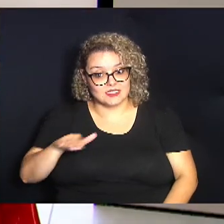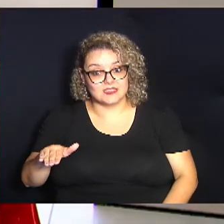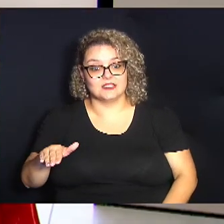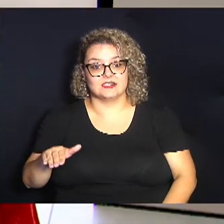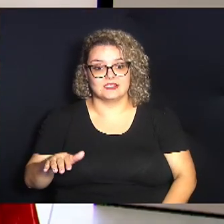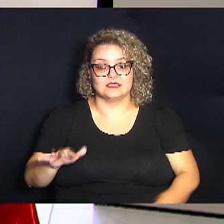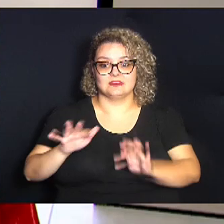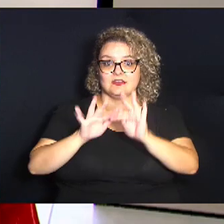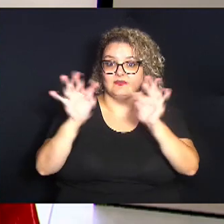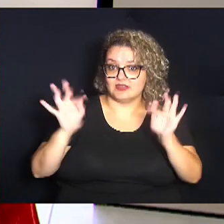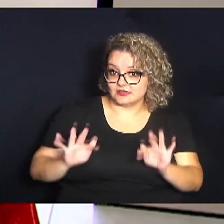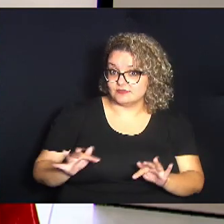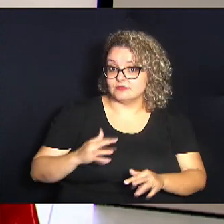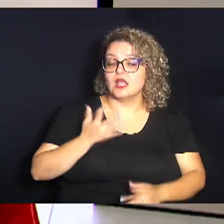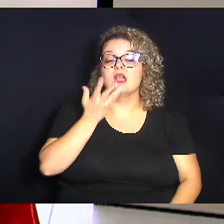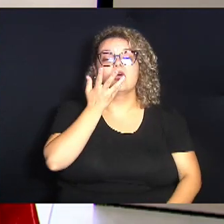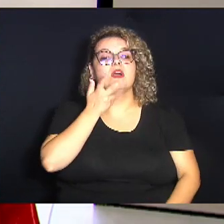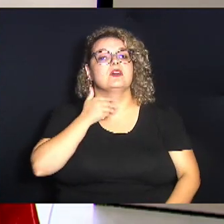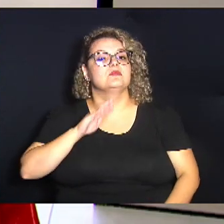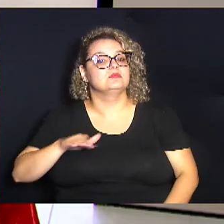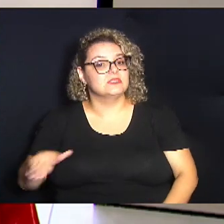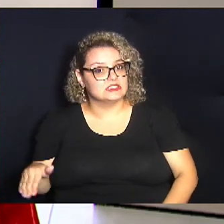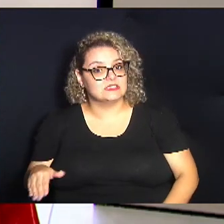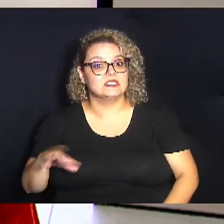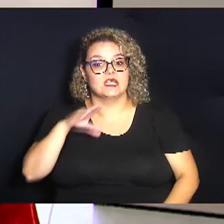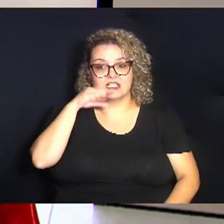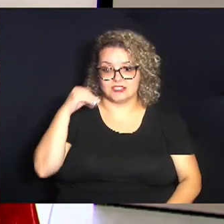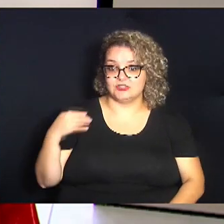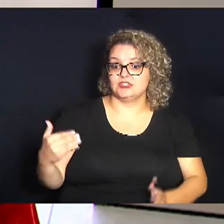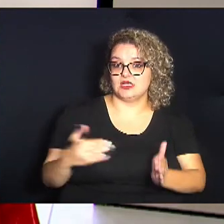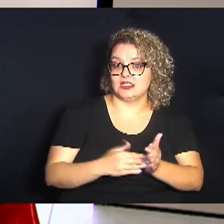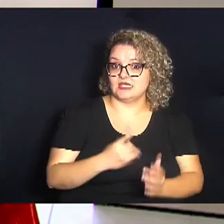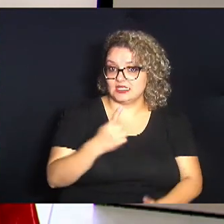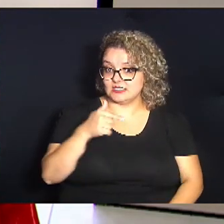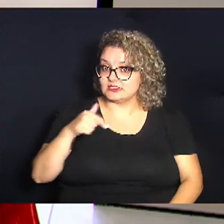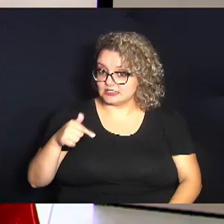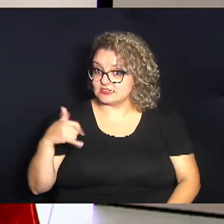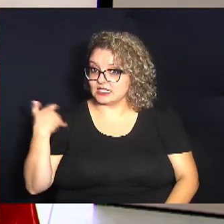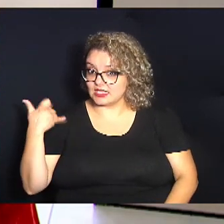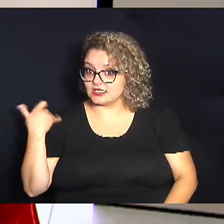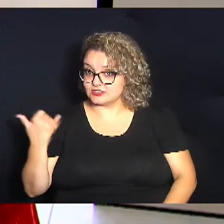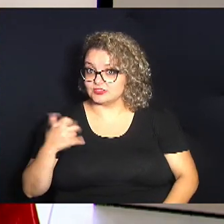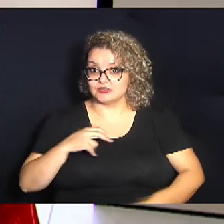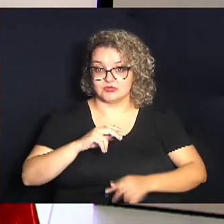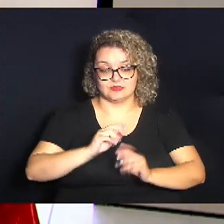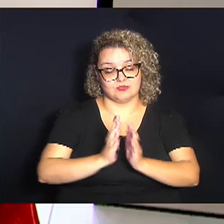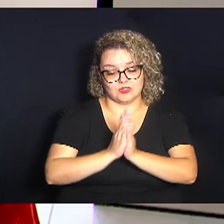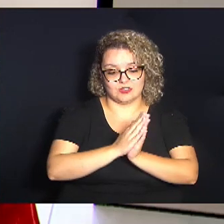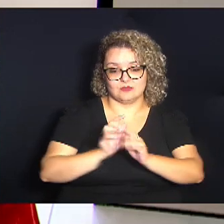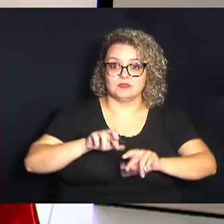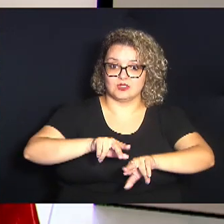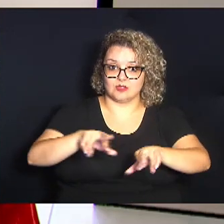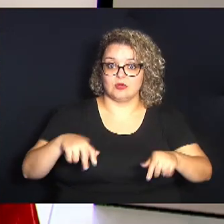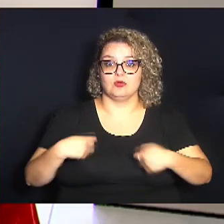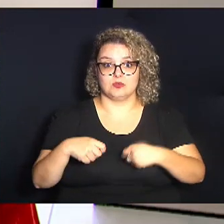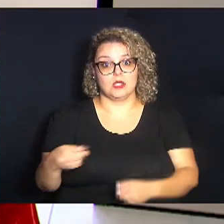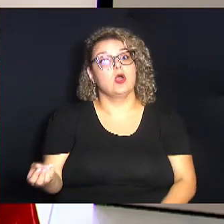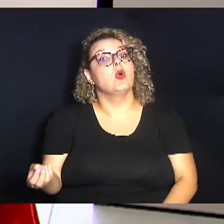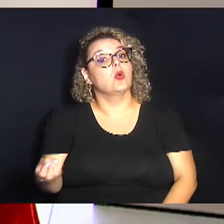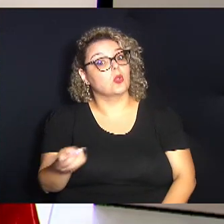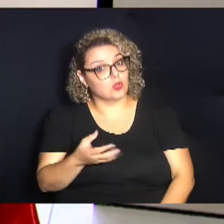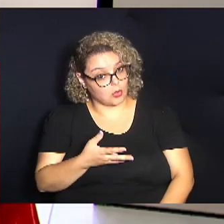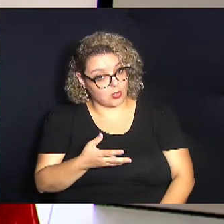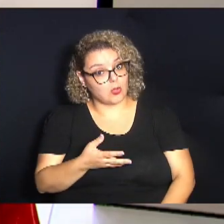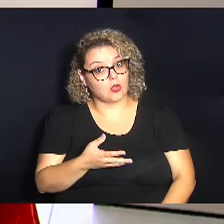presentes são para crianças e adolescentes de até 17 anos. Os brinquedos precisam ser novos